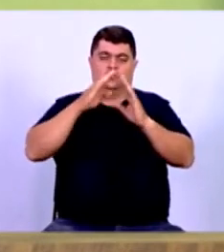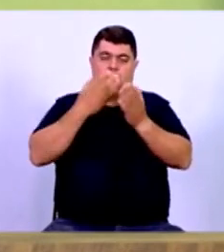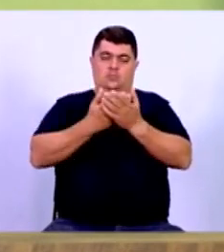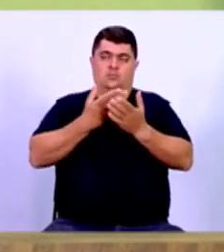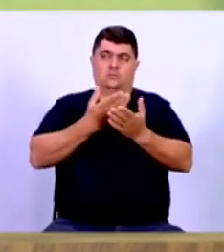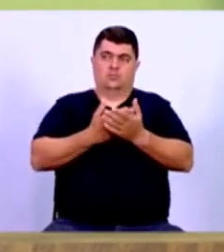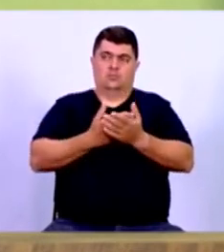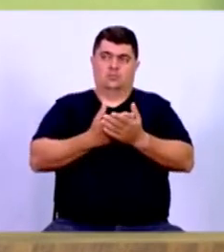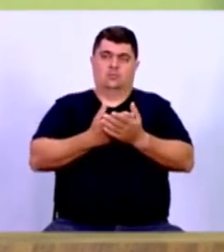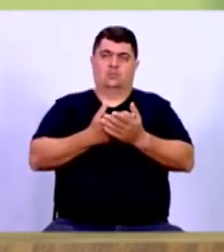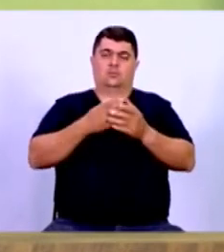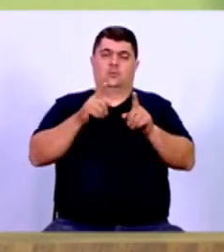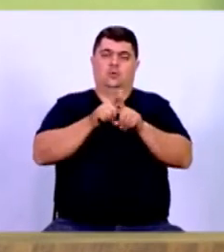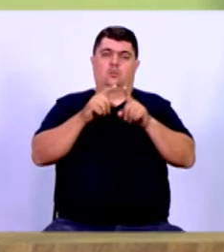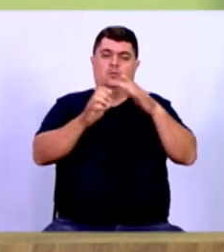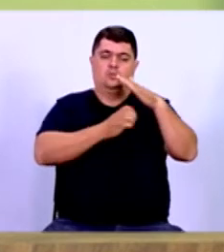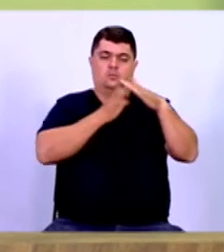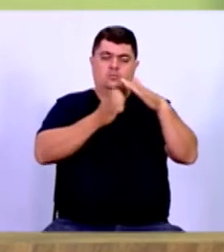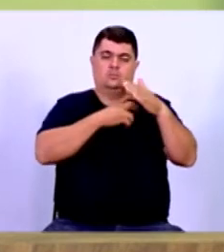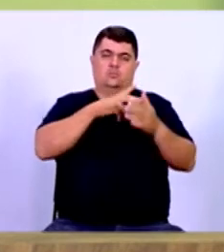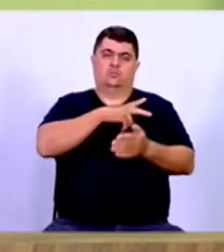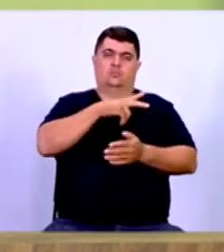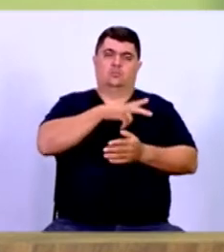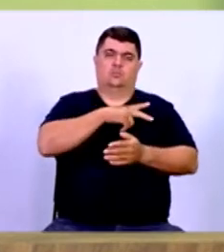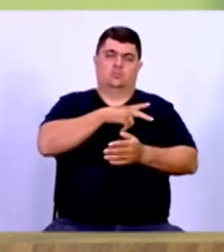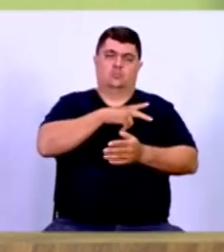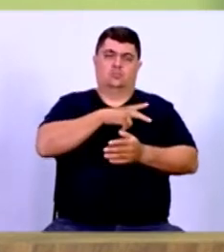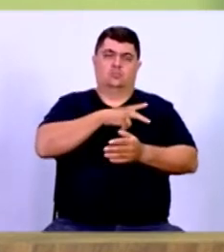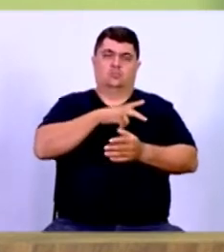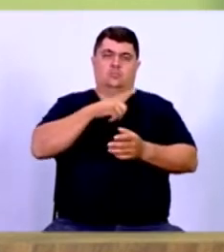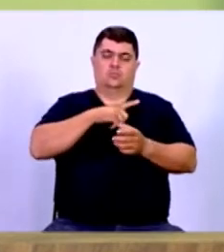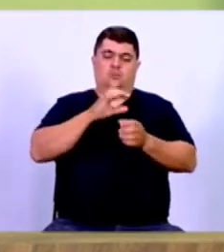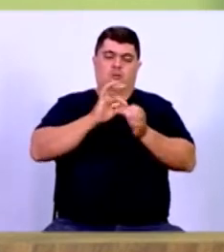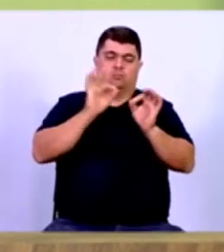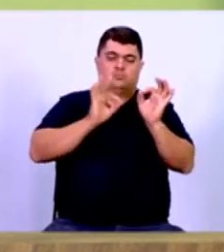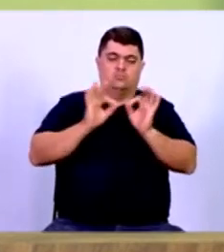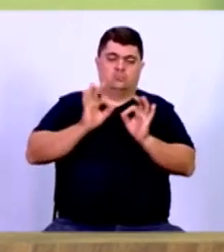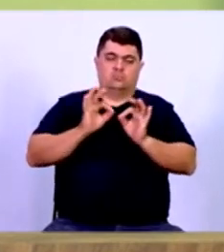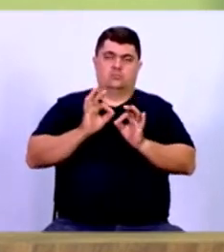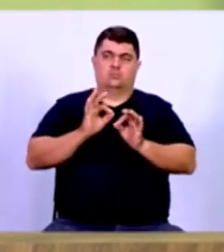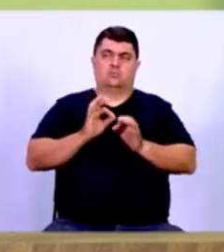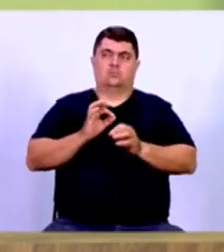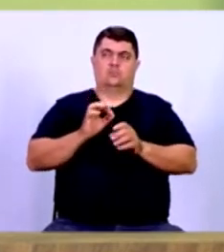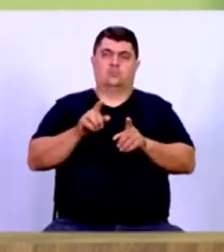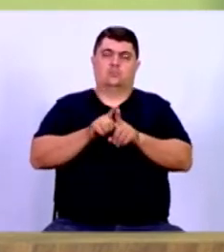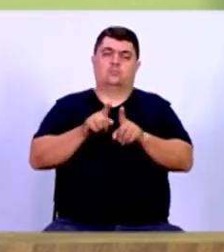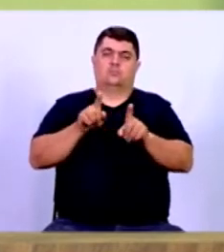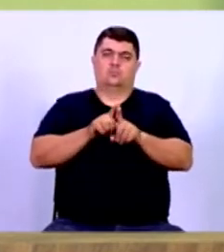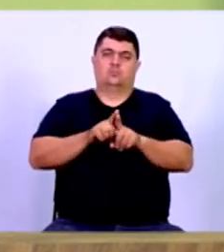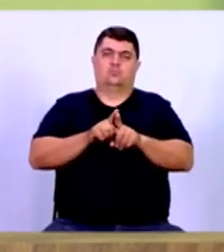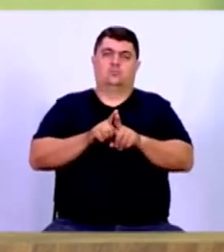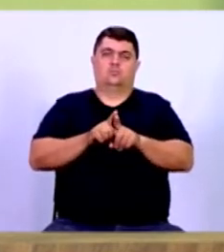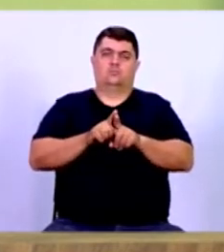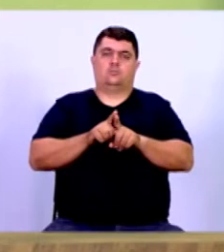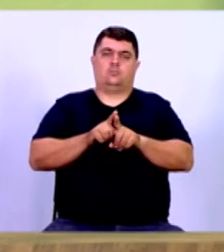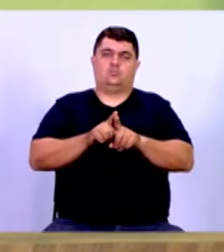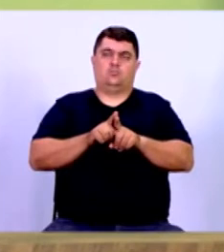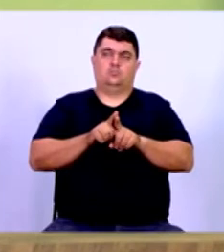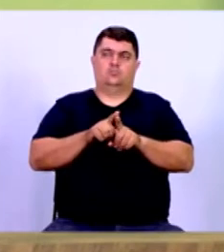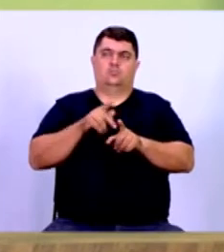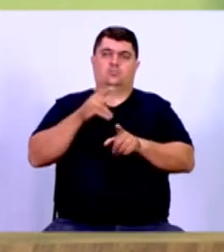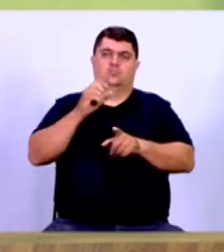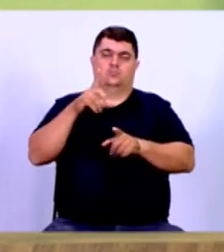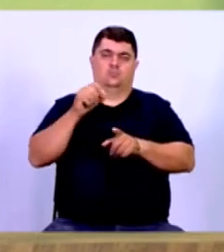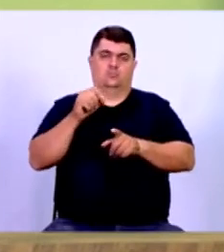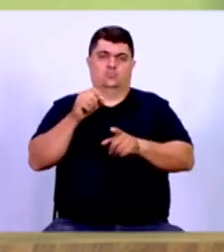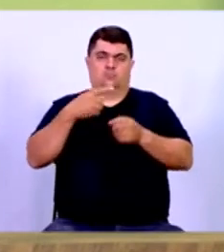escolas, nas empresas particulares que trabalham aí com automação. E também teve um polo que eu não consigo